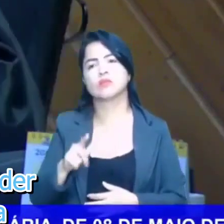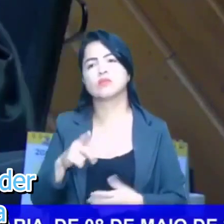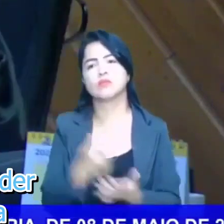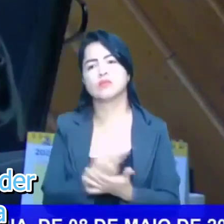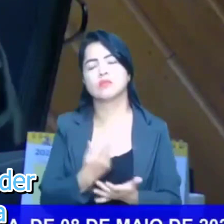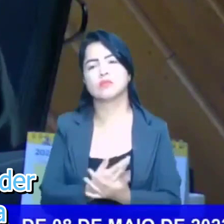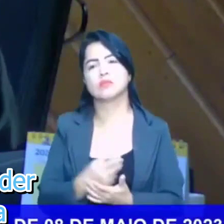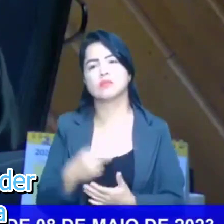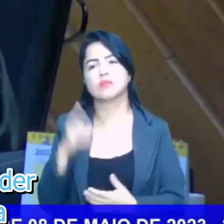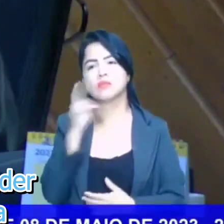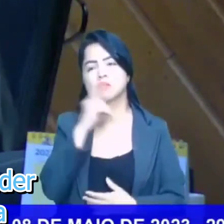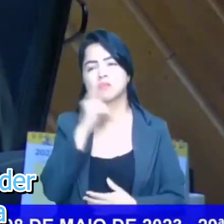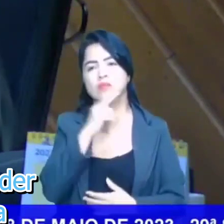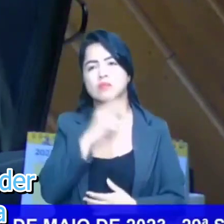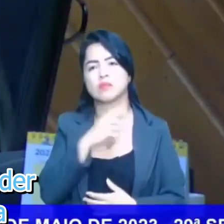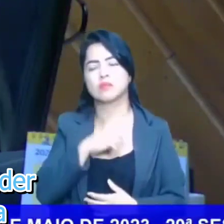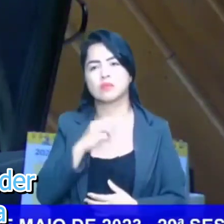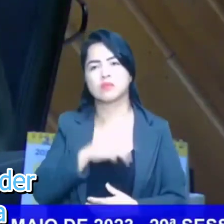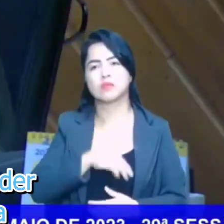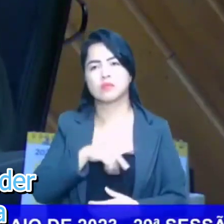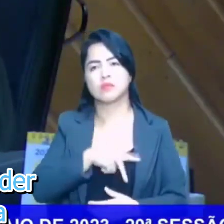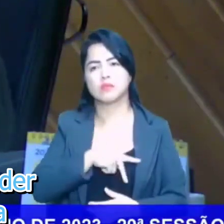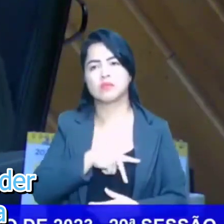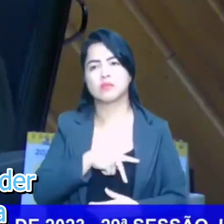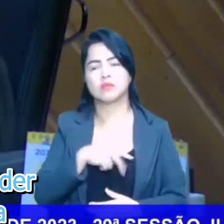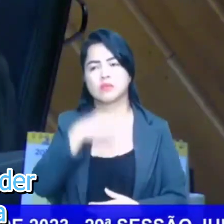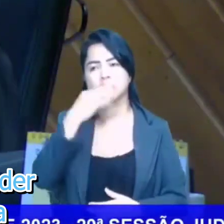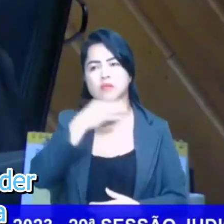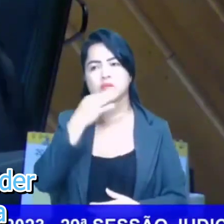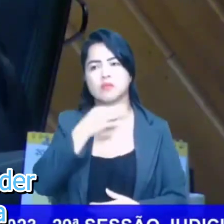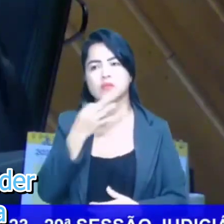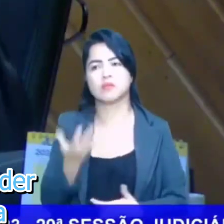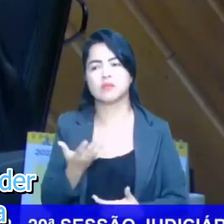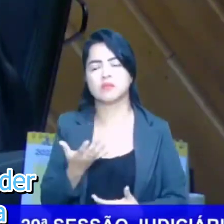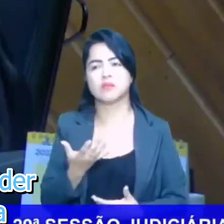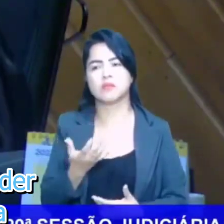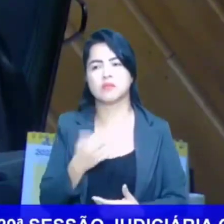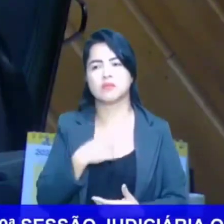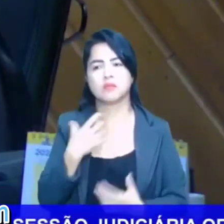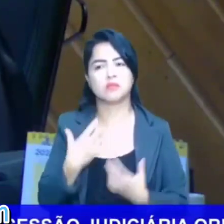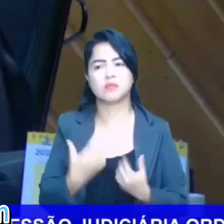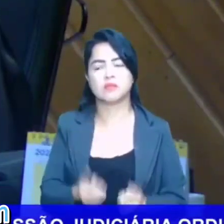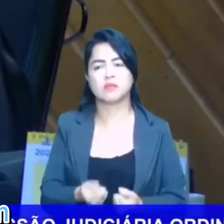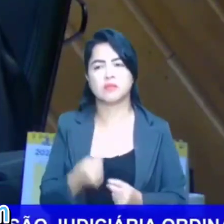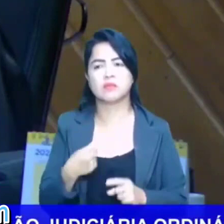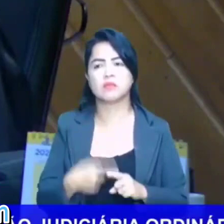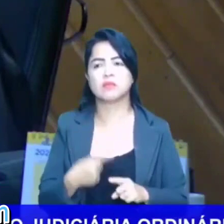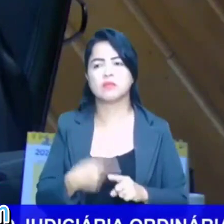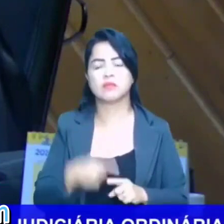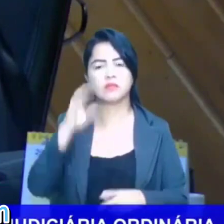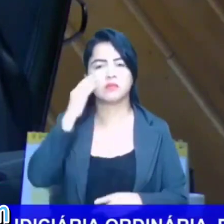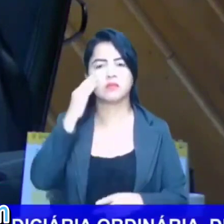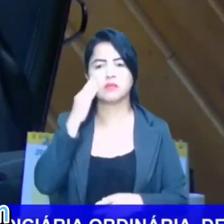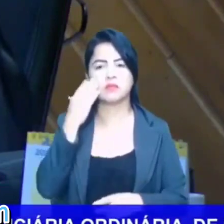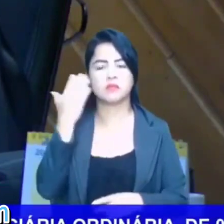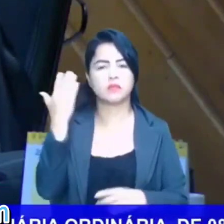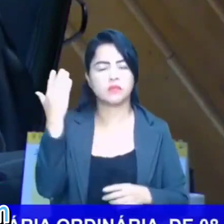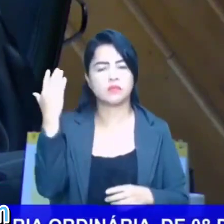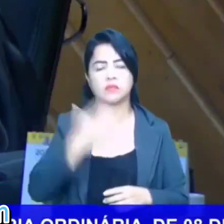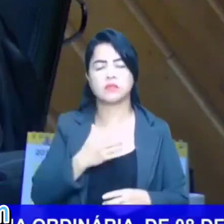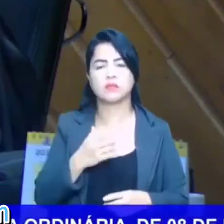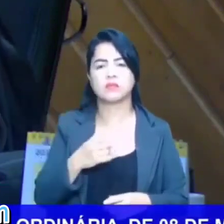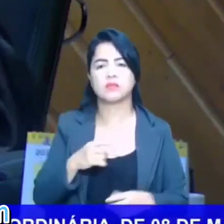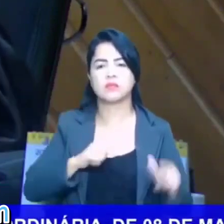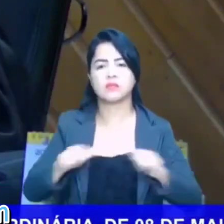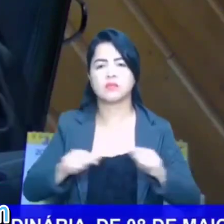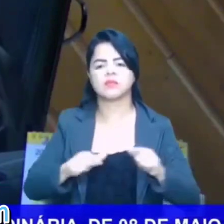grave que, no entender do eminente Ministério Público Eleitoral, justifica a desaprovação, pois ele entende que não ficaram provados os